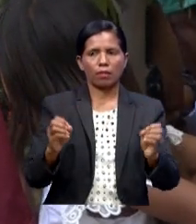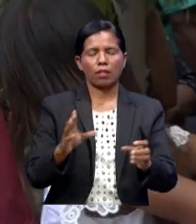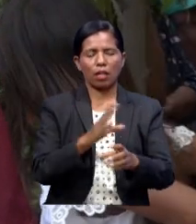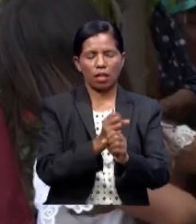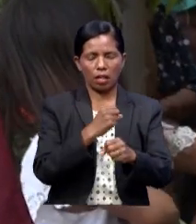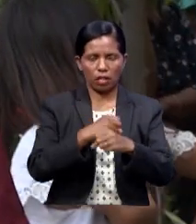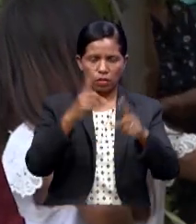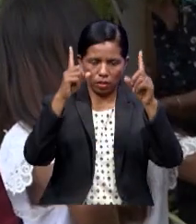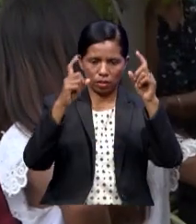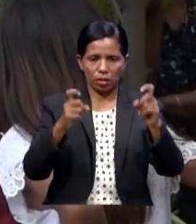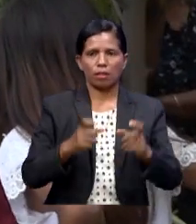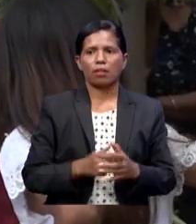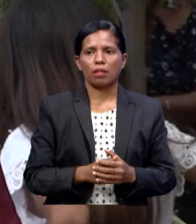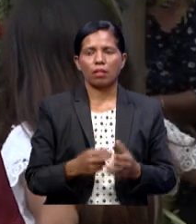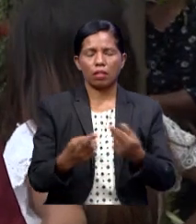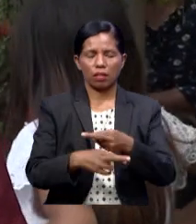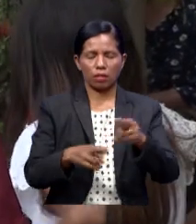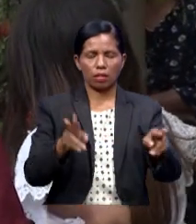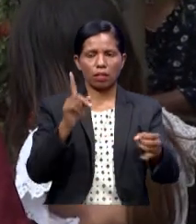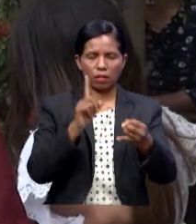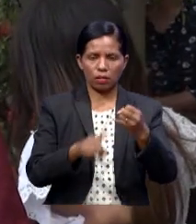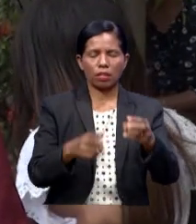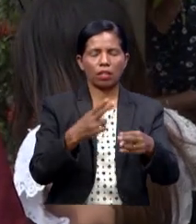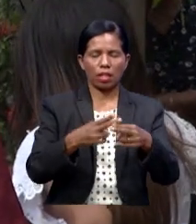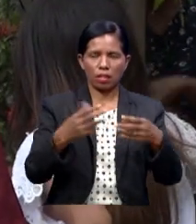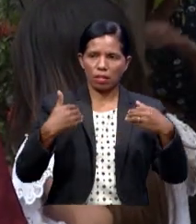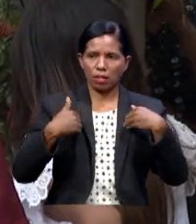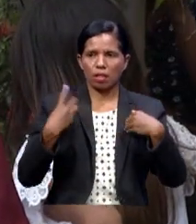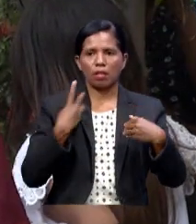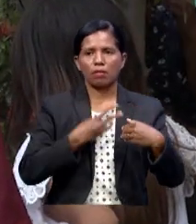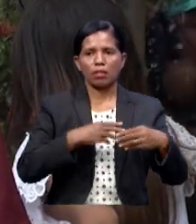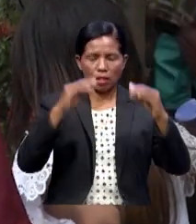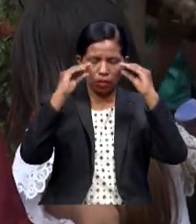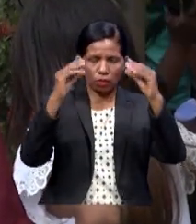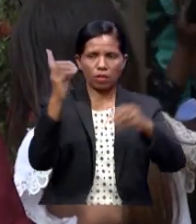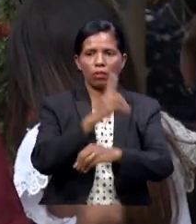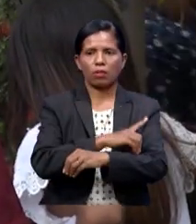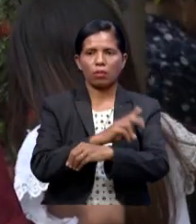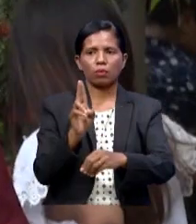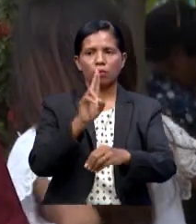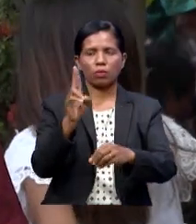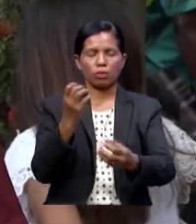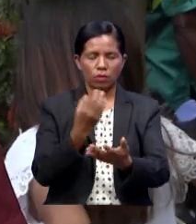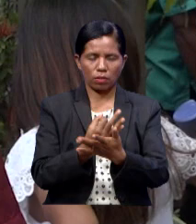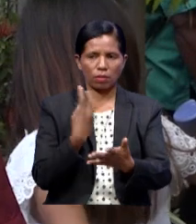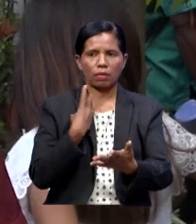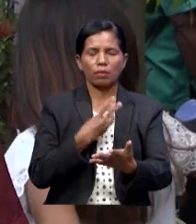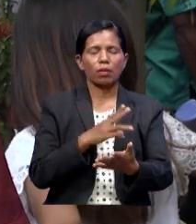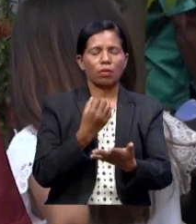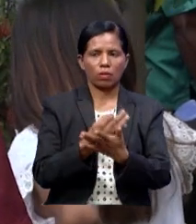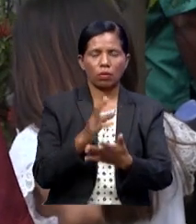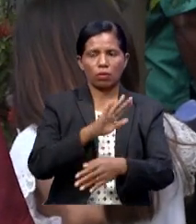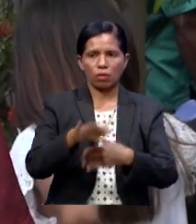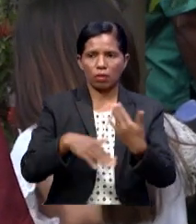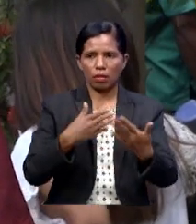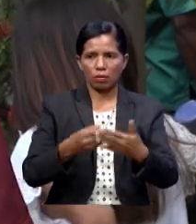sizame resultado ikus ni naran mak sai amisir nebe mak pahnorin lor gas tam ni osam ba ba buat hutu tu ami